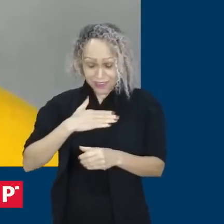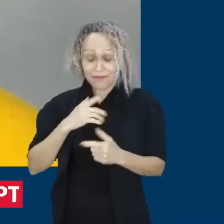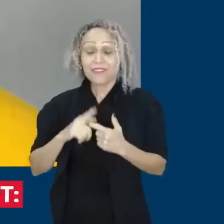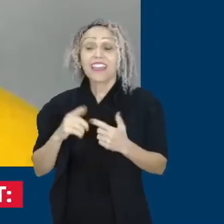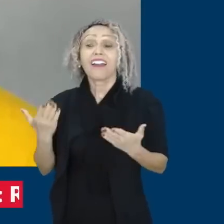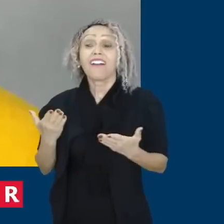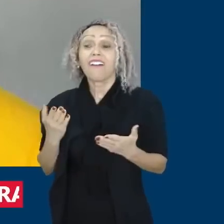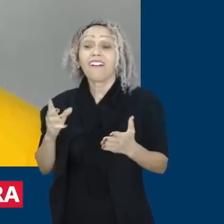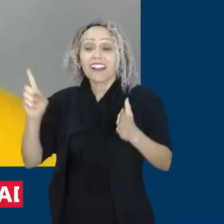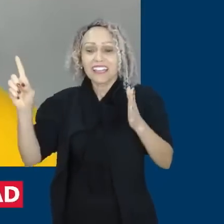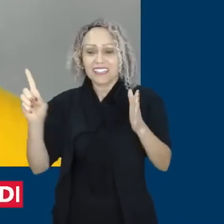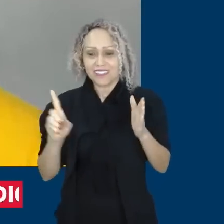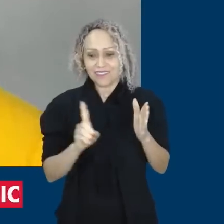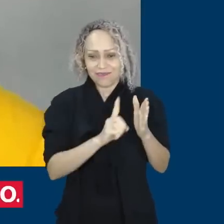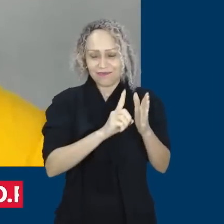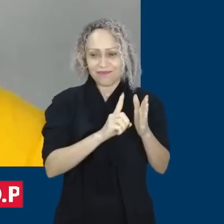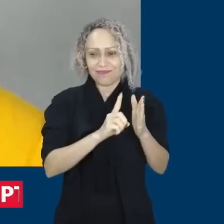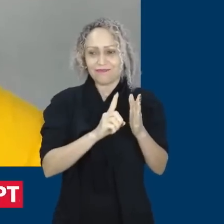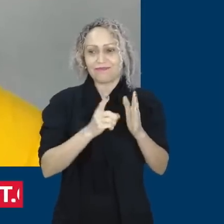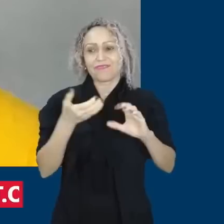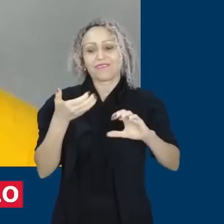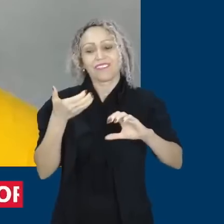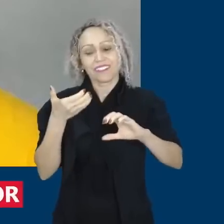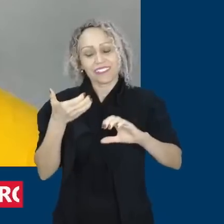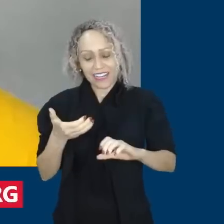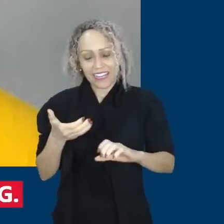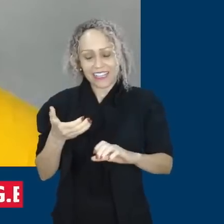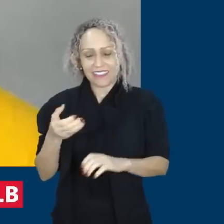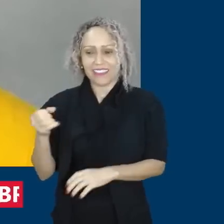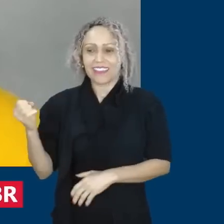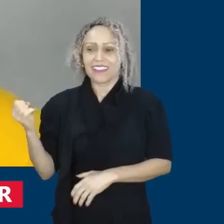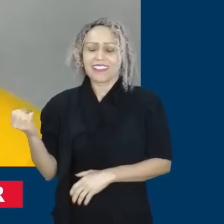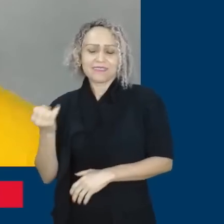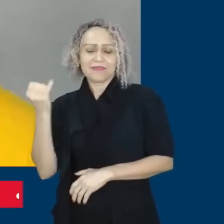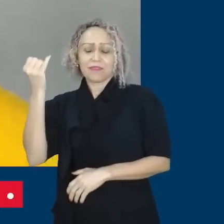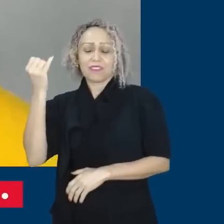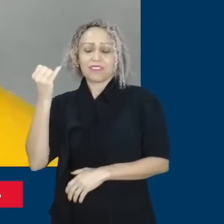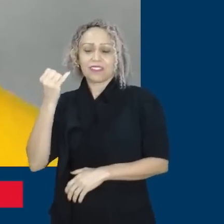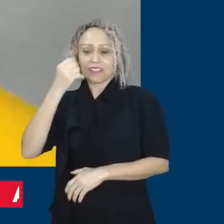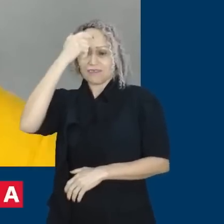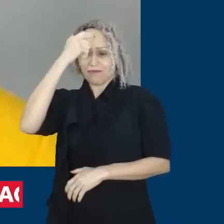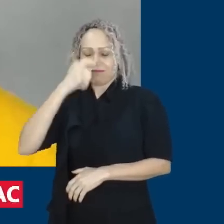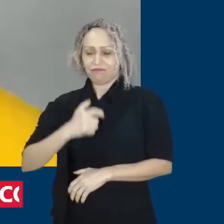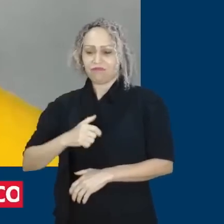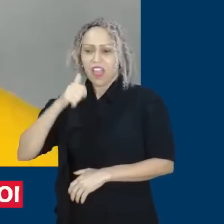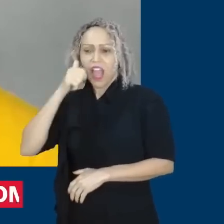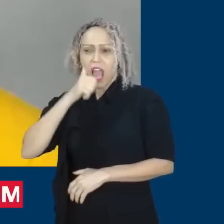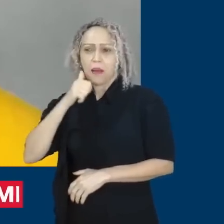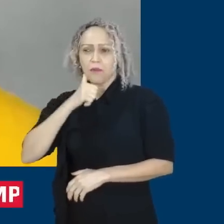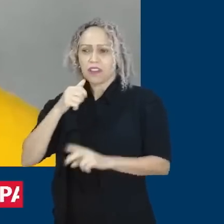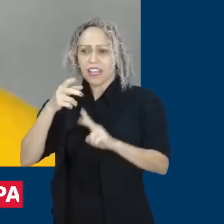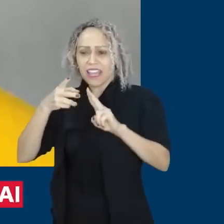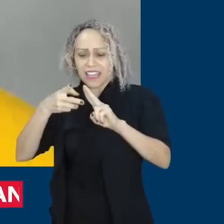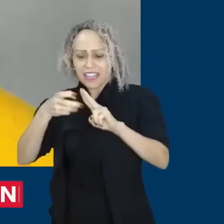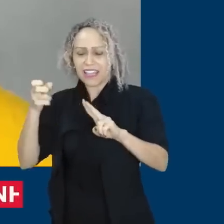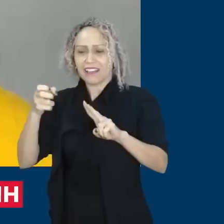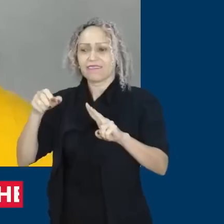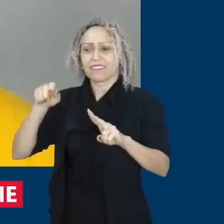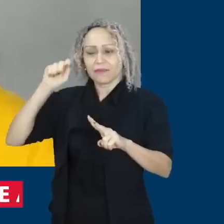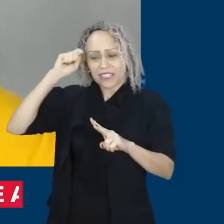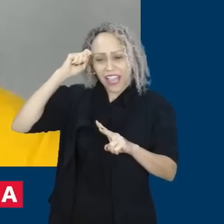né, é muito significativa de ter uma mulher afro-indígena que sai da